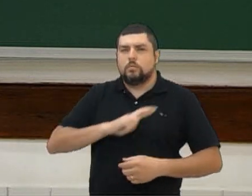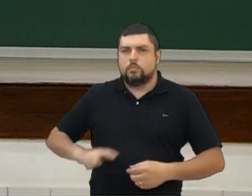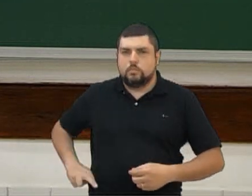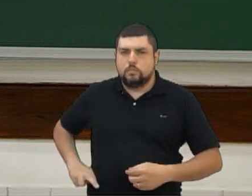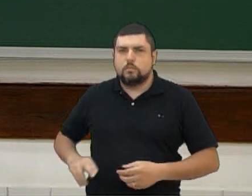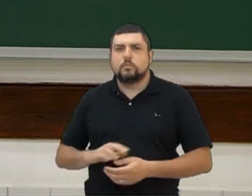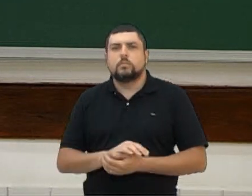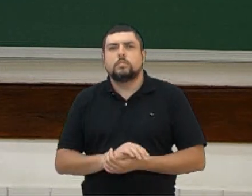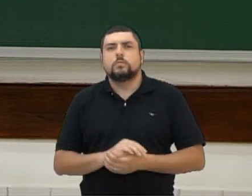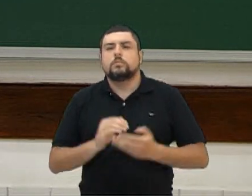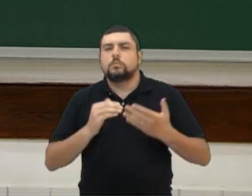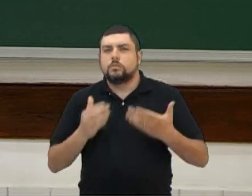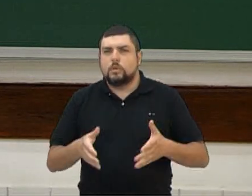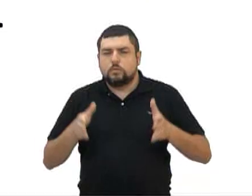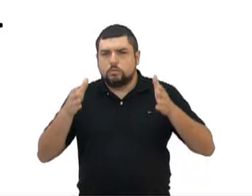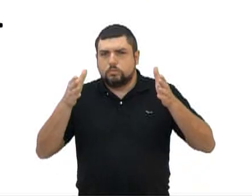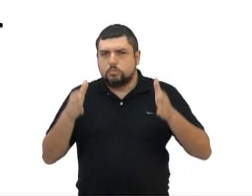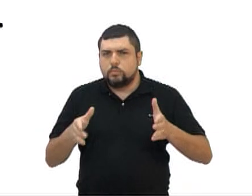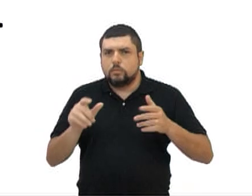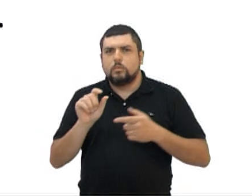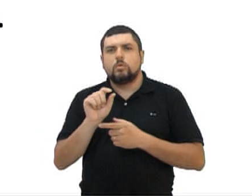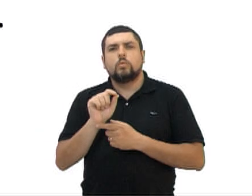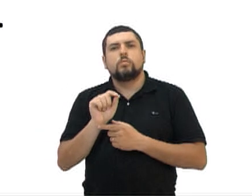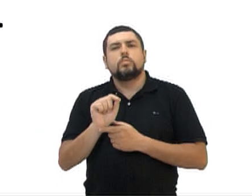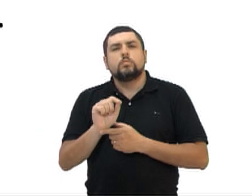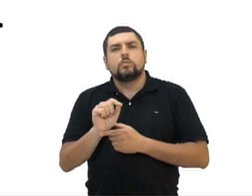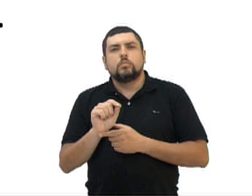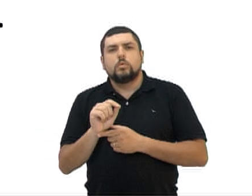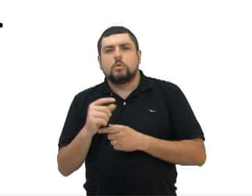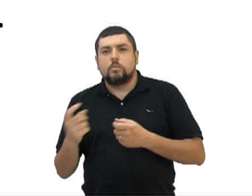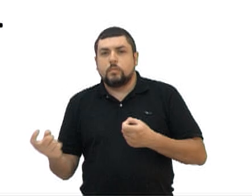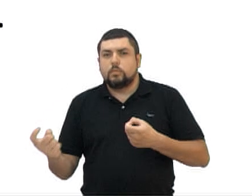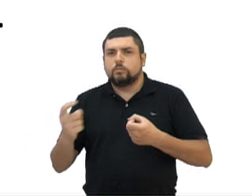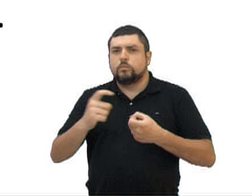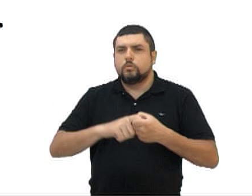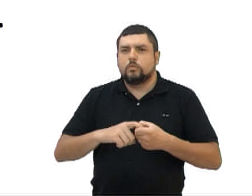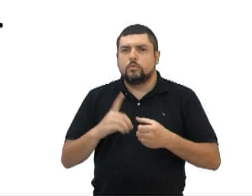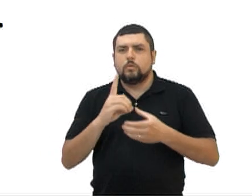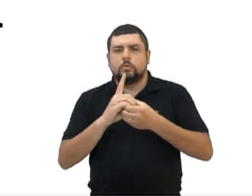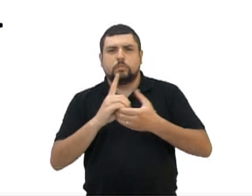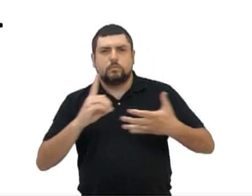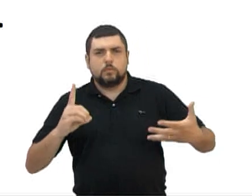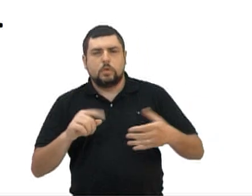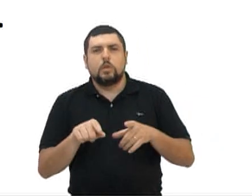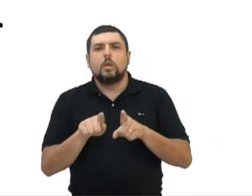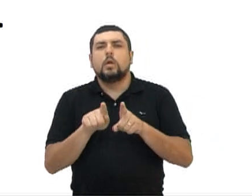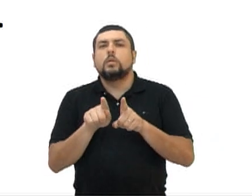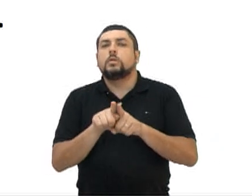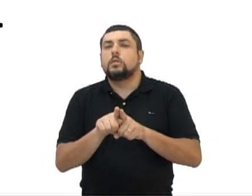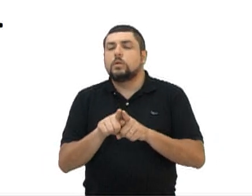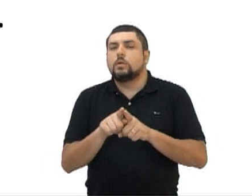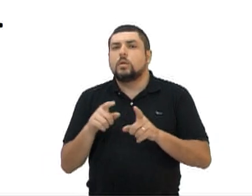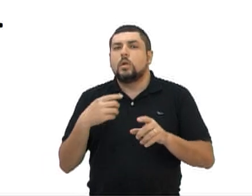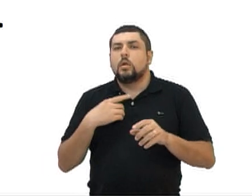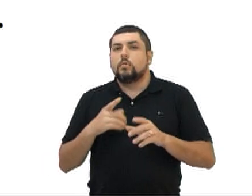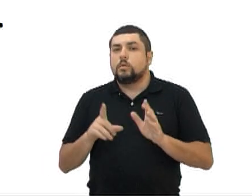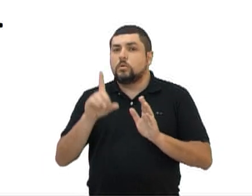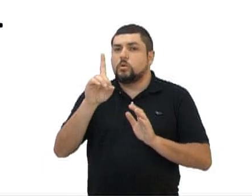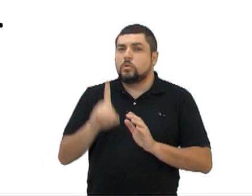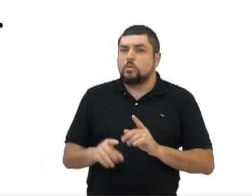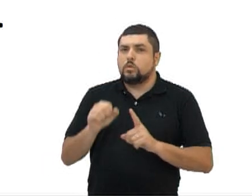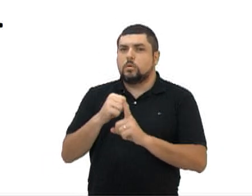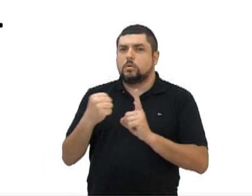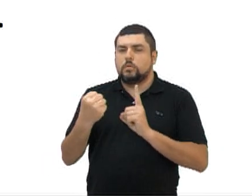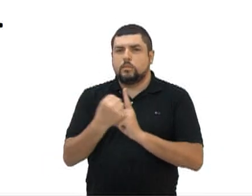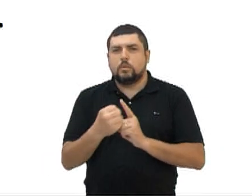ele é marcado pela reconstrução da democracia, pela expansão de alguns direitos sociais e